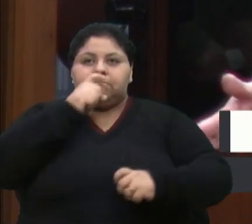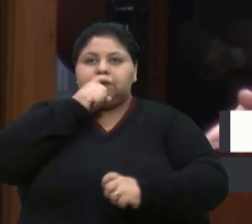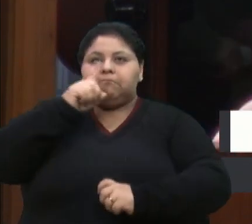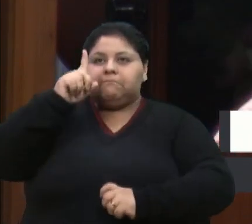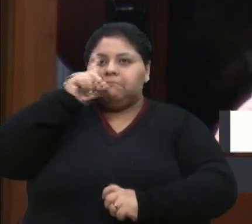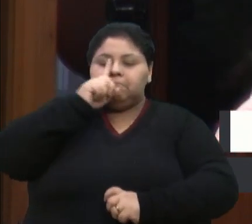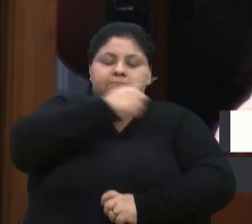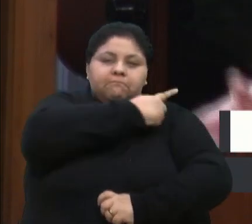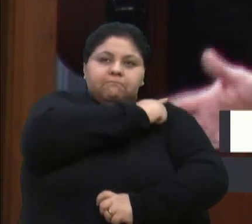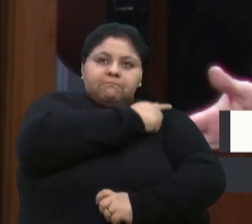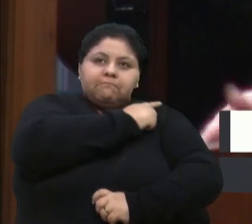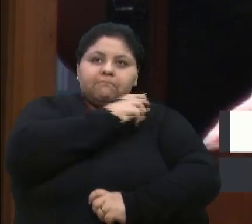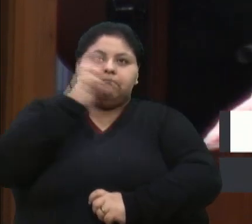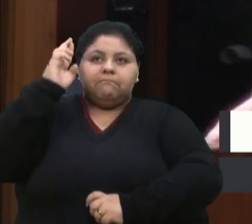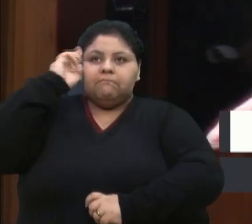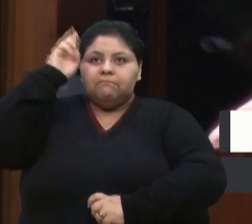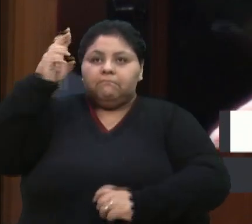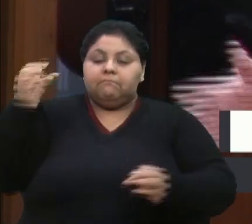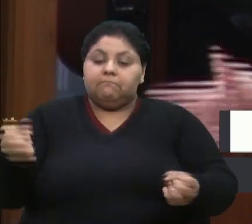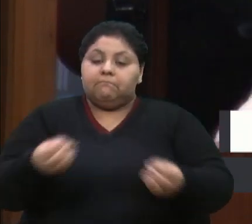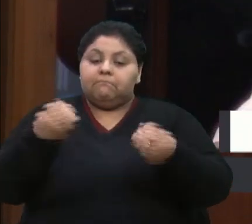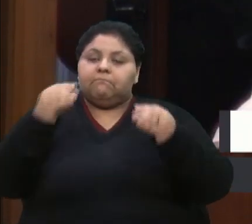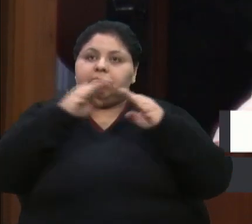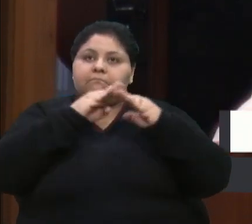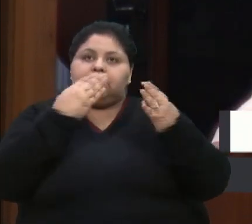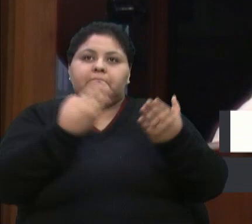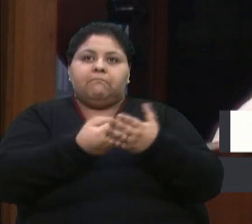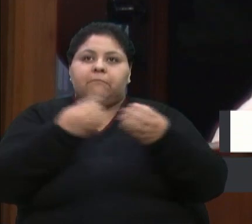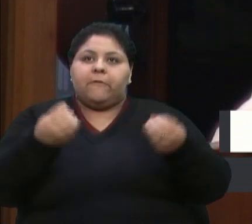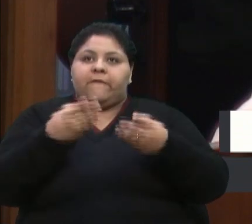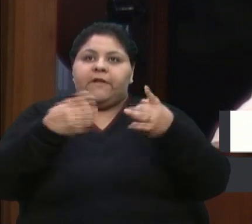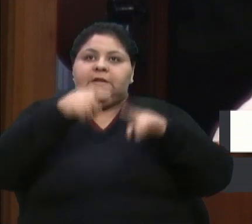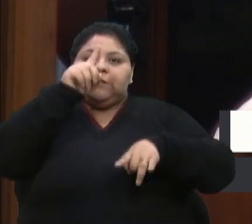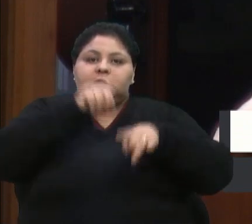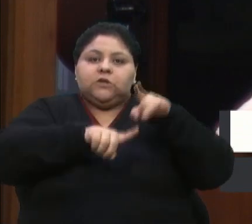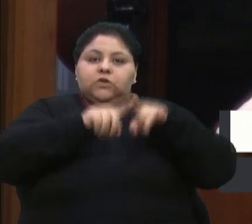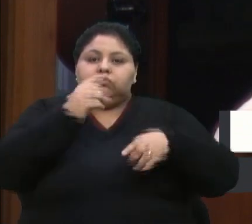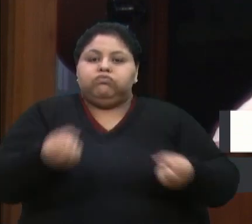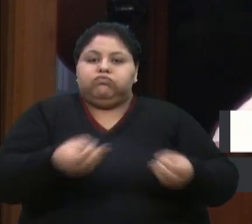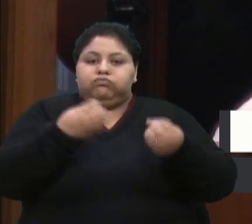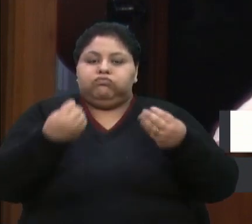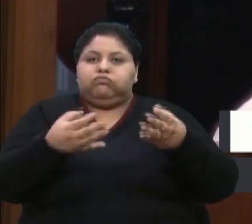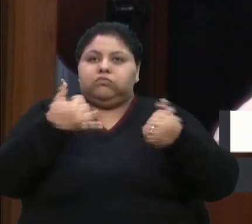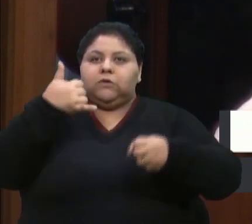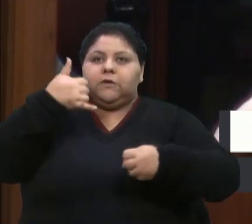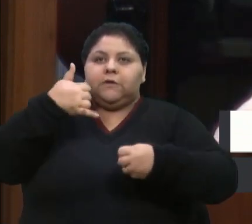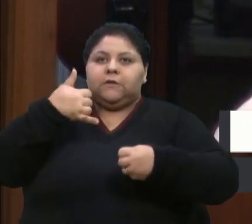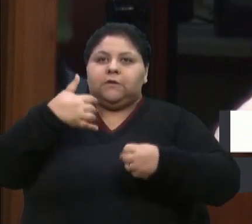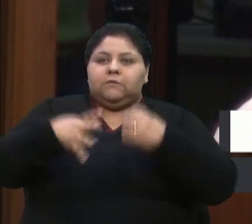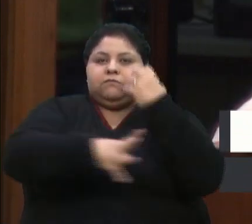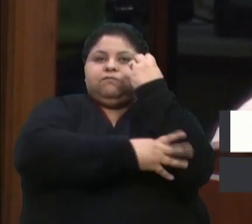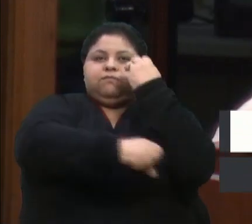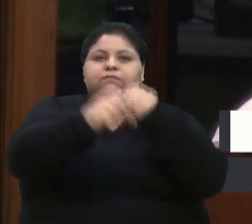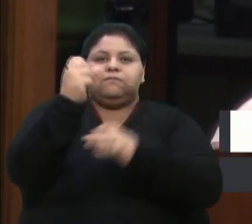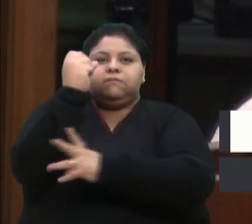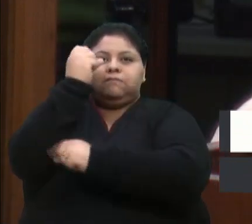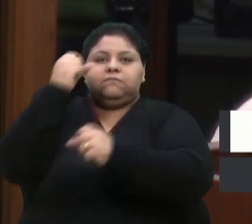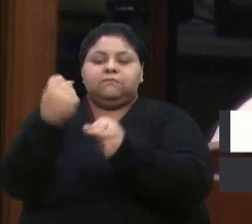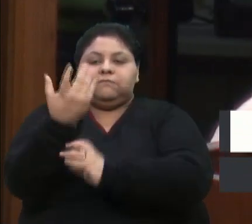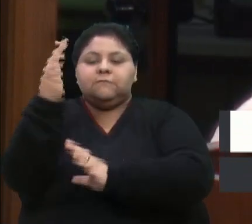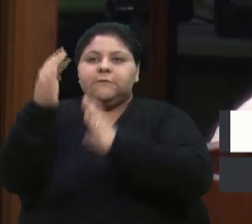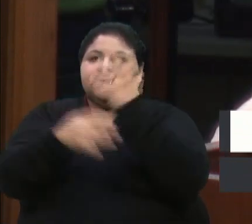e a direção, eventos nas escolas, festas juninas, machada do 20 de setembro, festa campeira nas escolas,